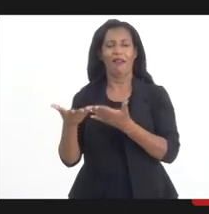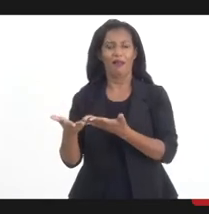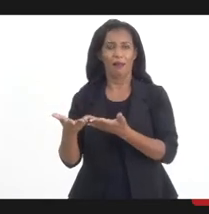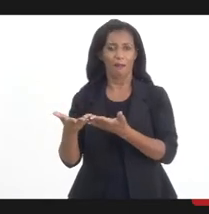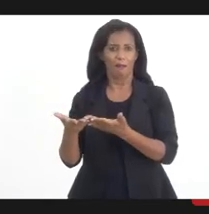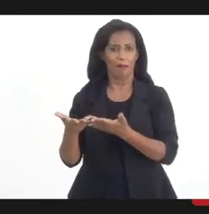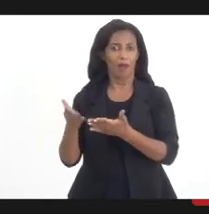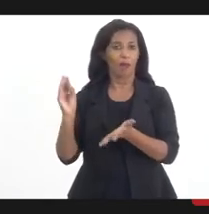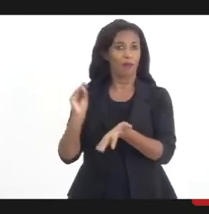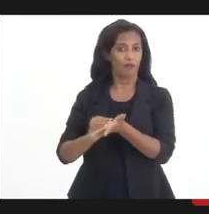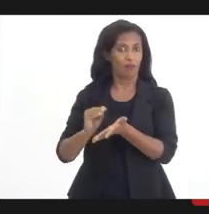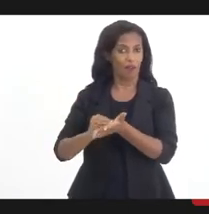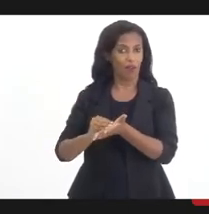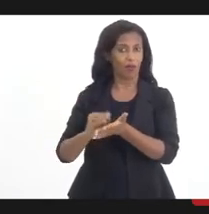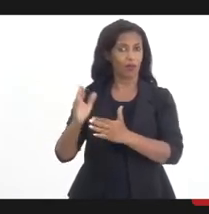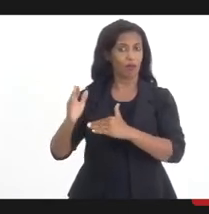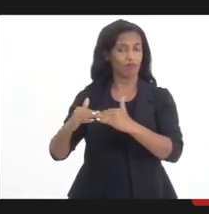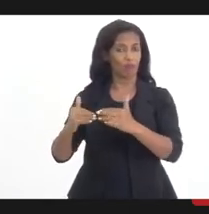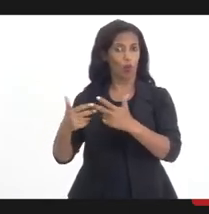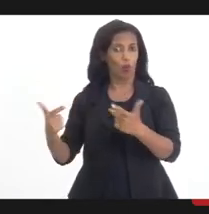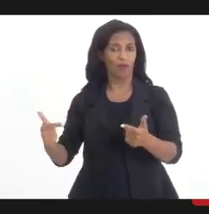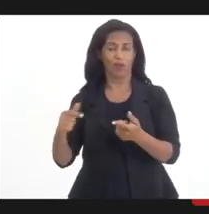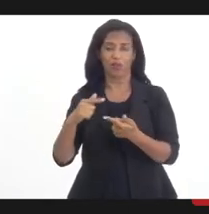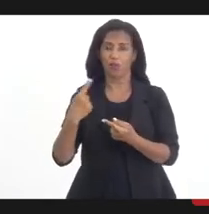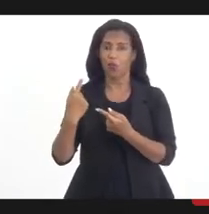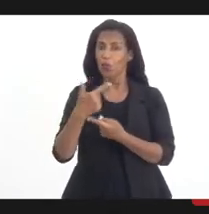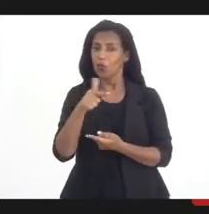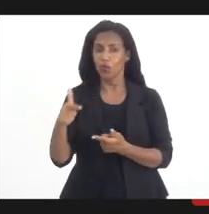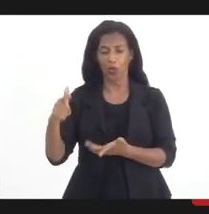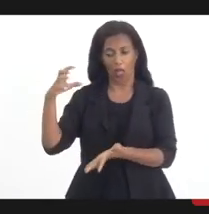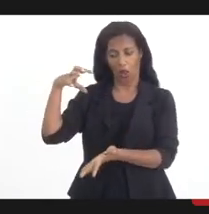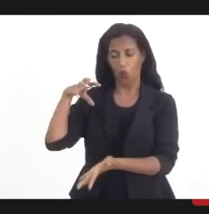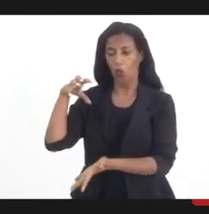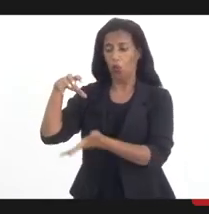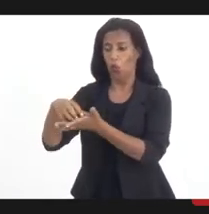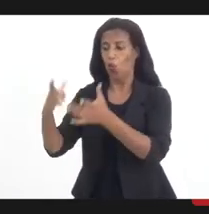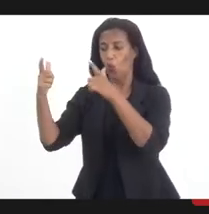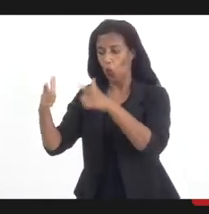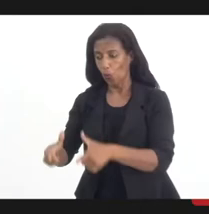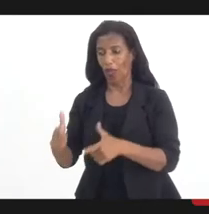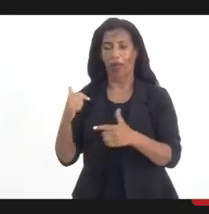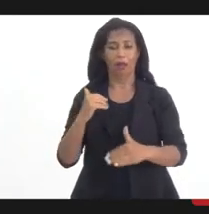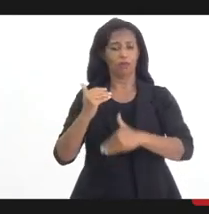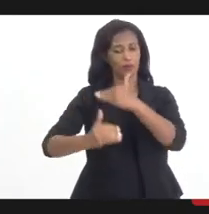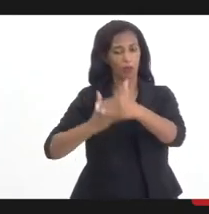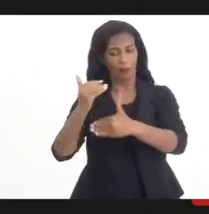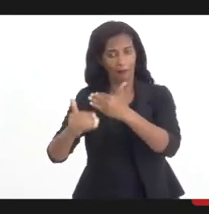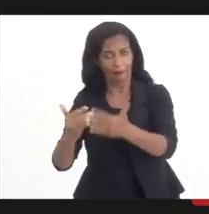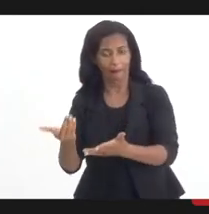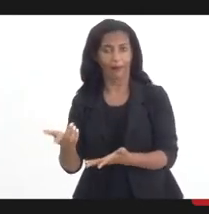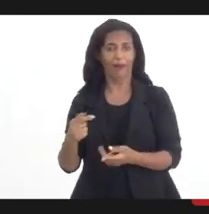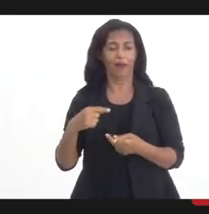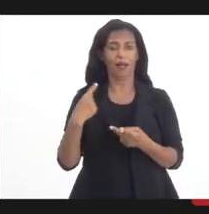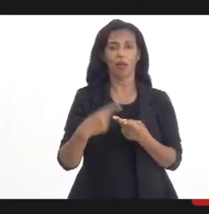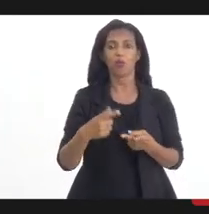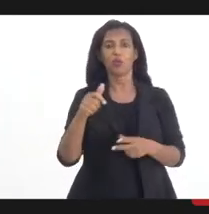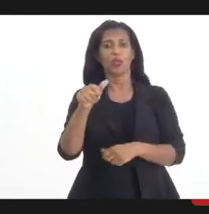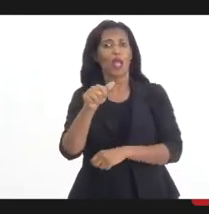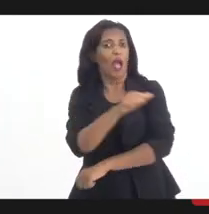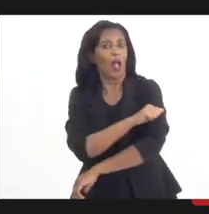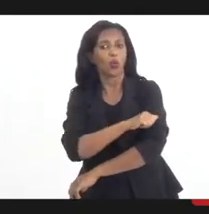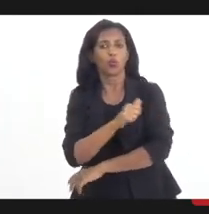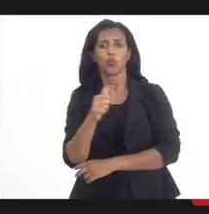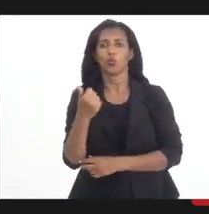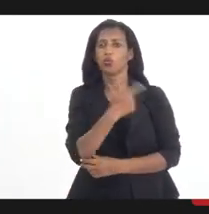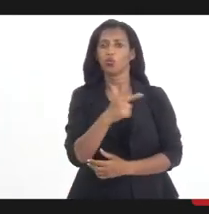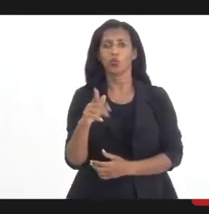tampouco por falta de qualificação. Não tem uma sede, não tem uma carreira para os seus quadros, os estudantes não têm bolsa,